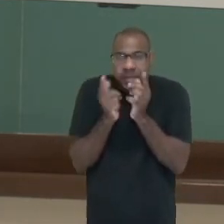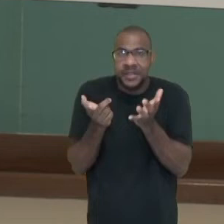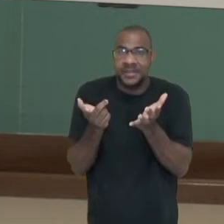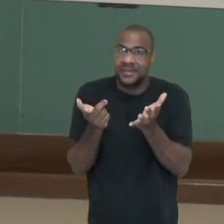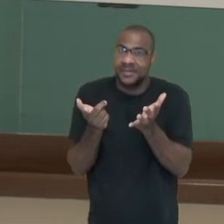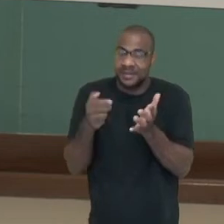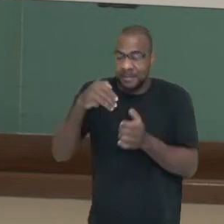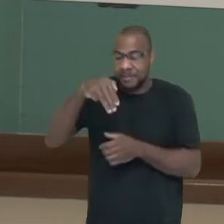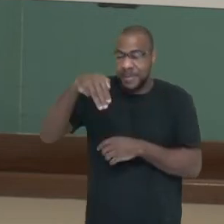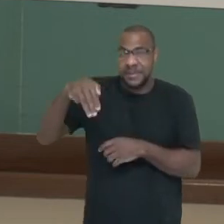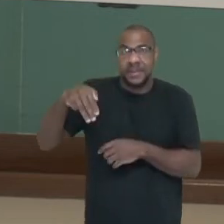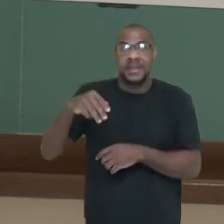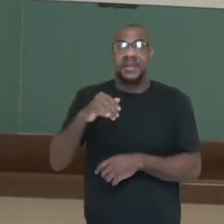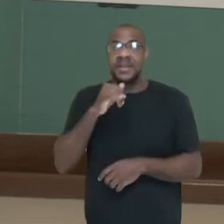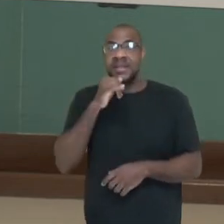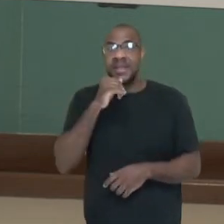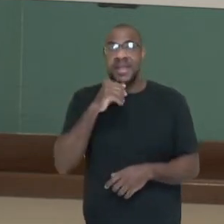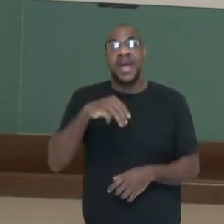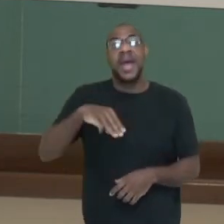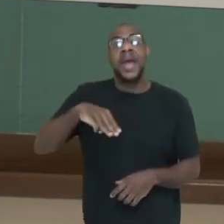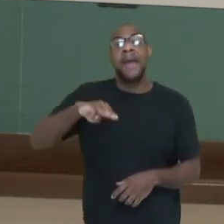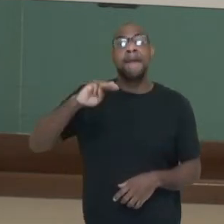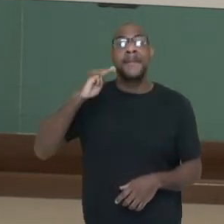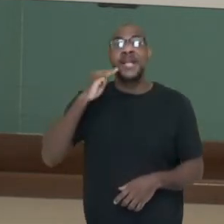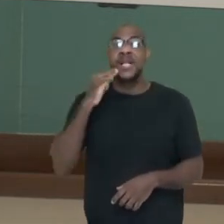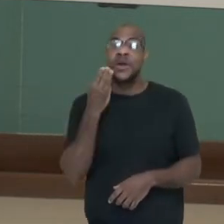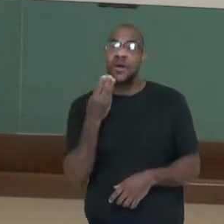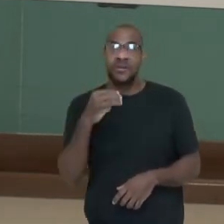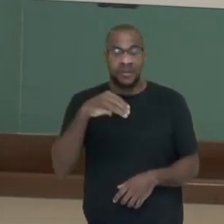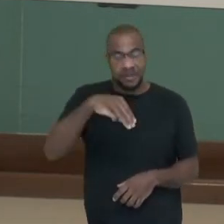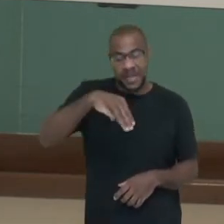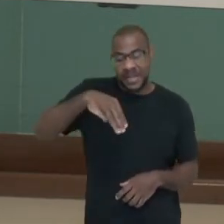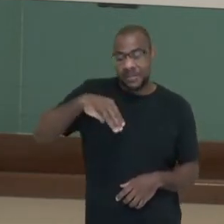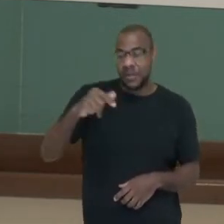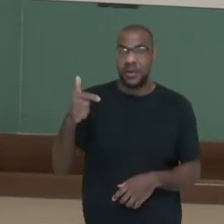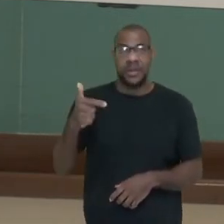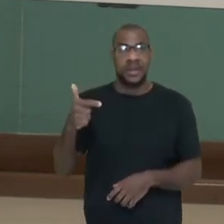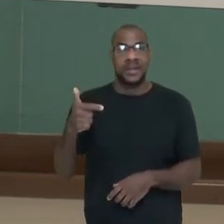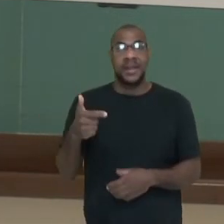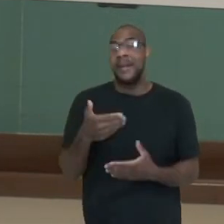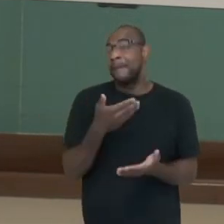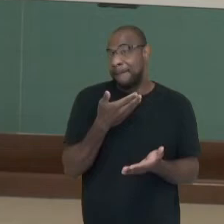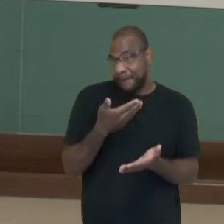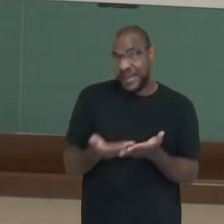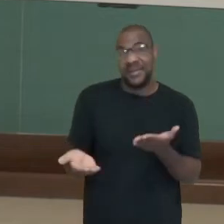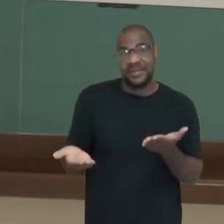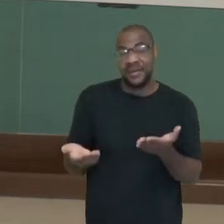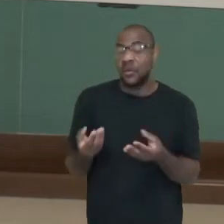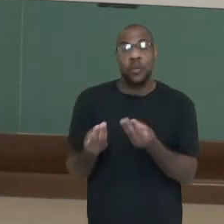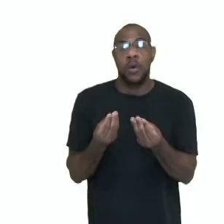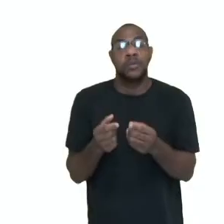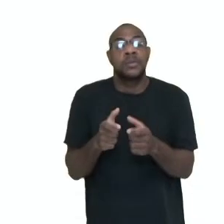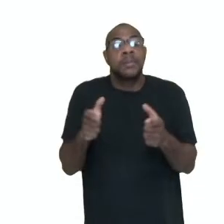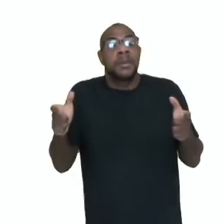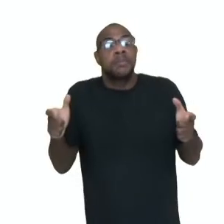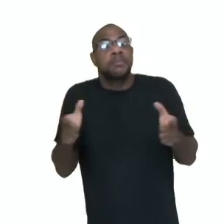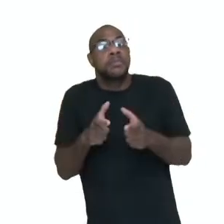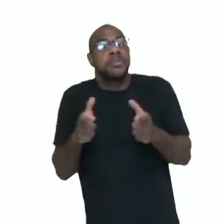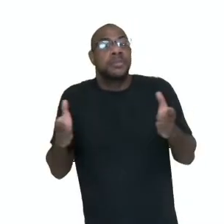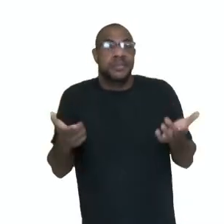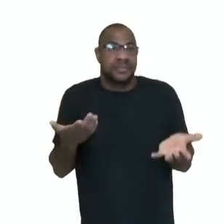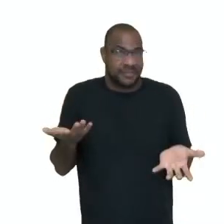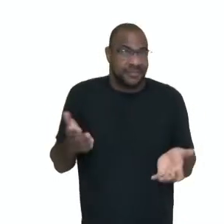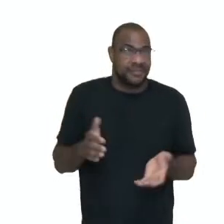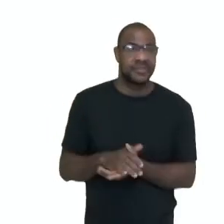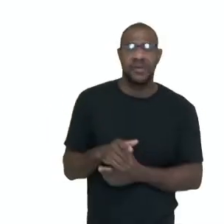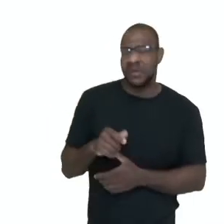falar em milhões de milímetros², a gente perde essa noção de tamanho. Você sabia que quando a gente